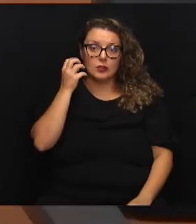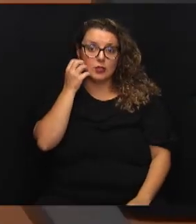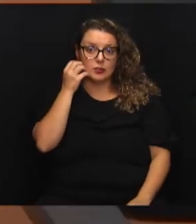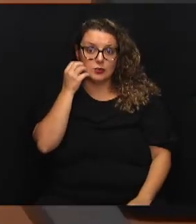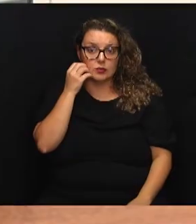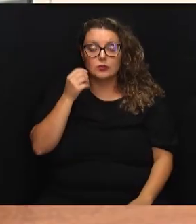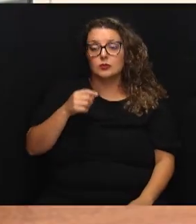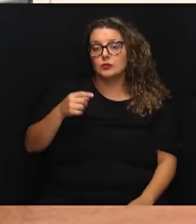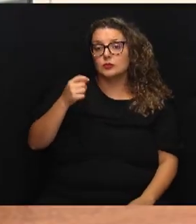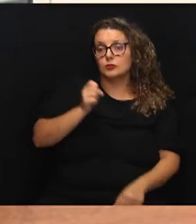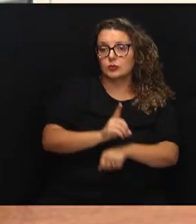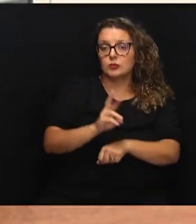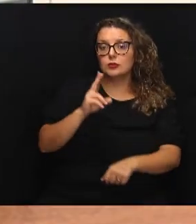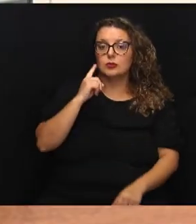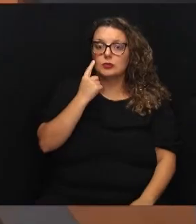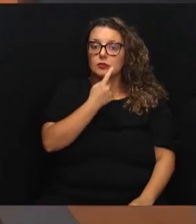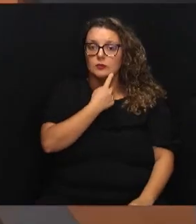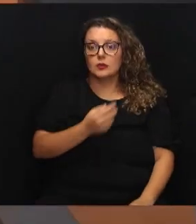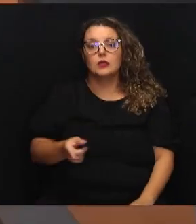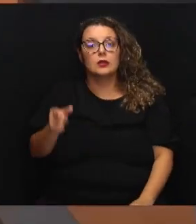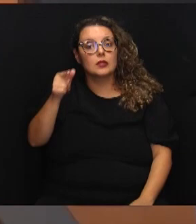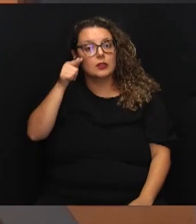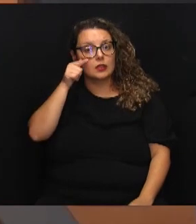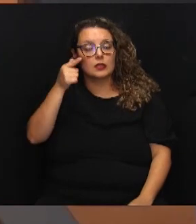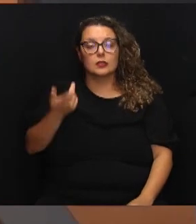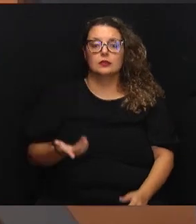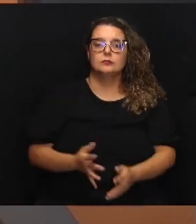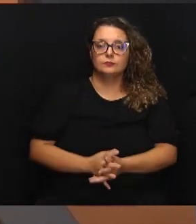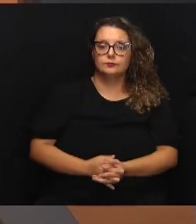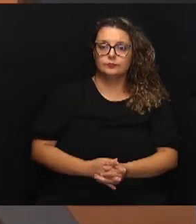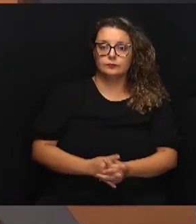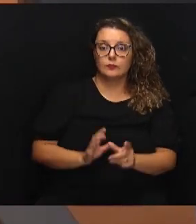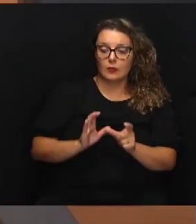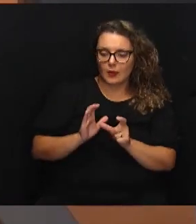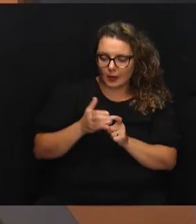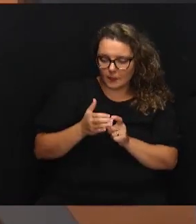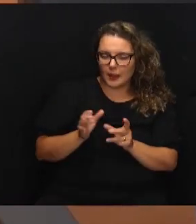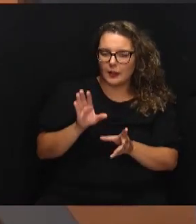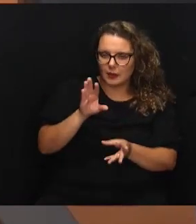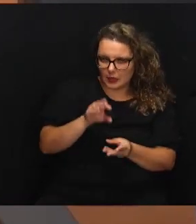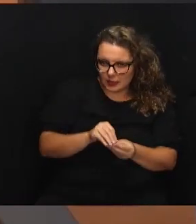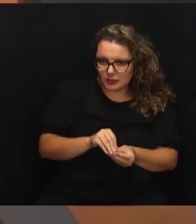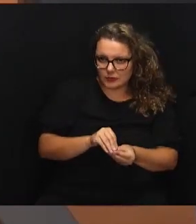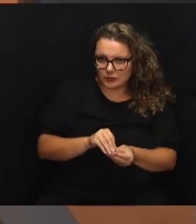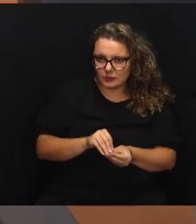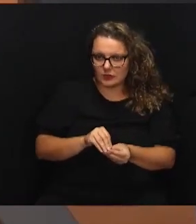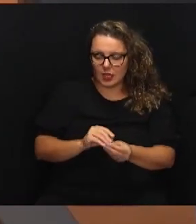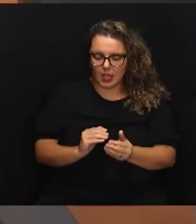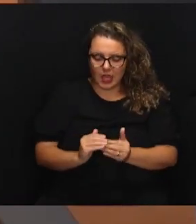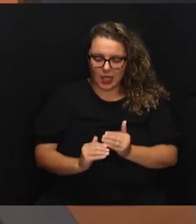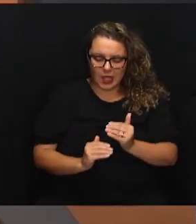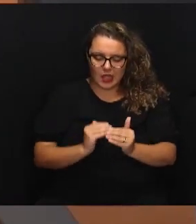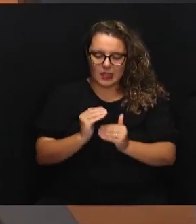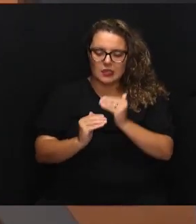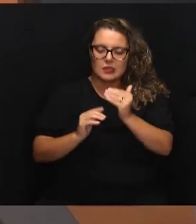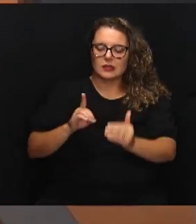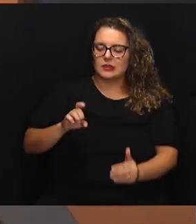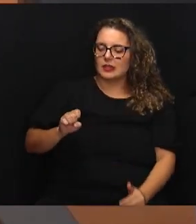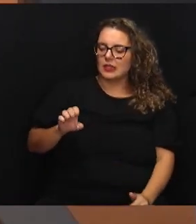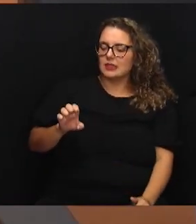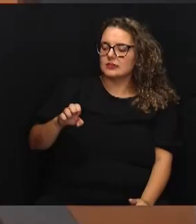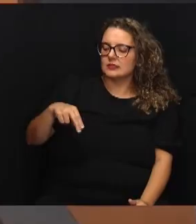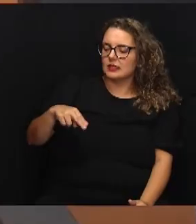Diego, Dr. Ianco e Guilherme Teixeira. Eu acho que a palavra que resume aqui é desenvolvimento. Campinas, como